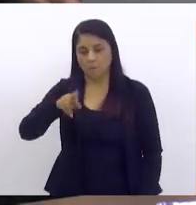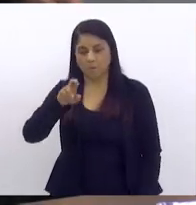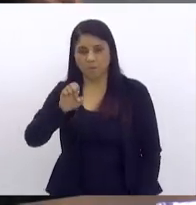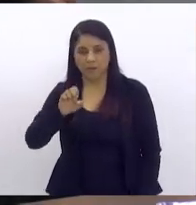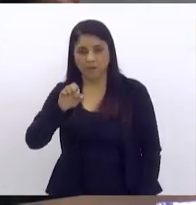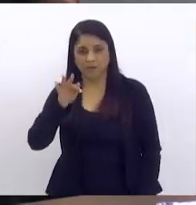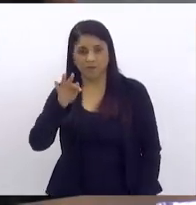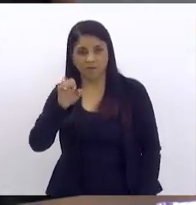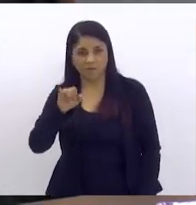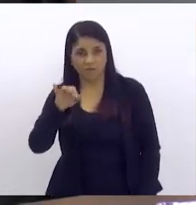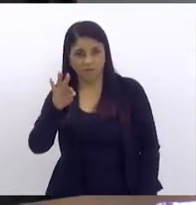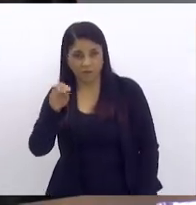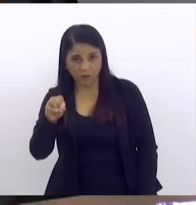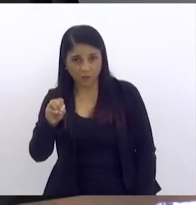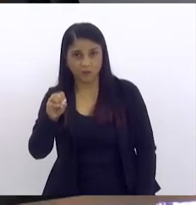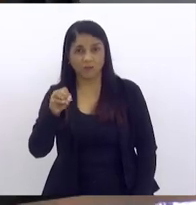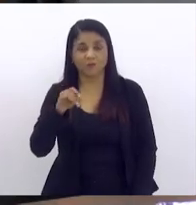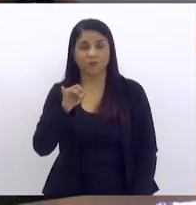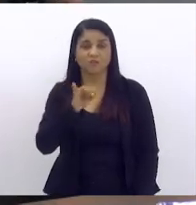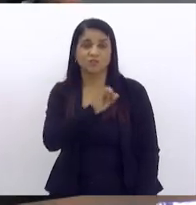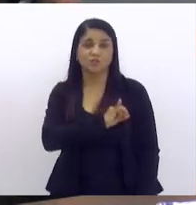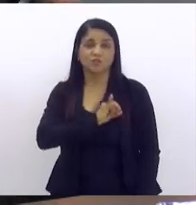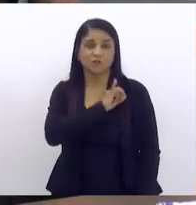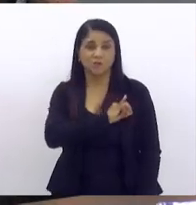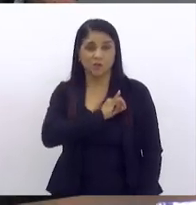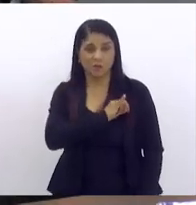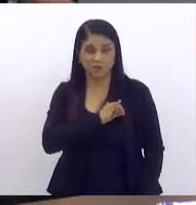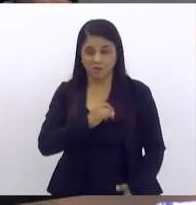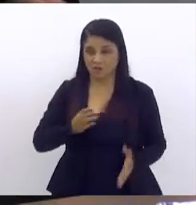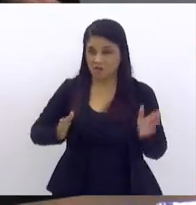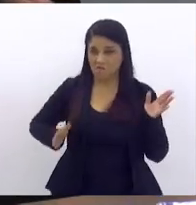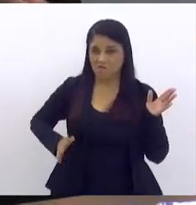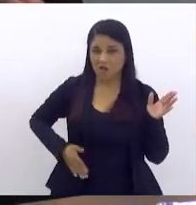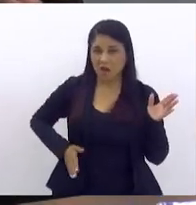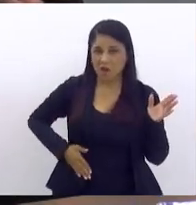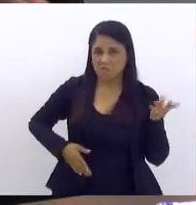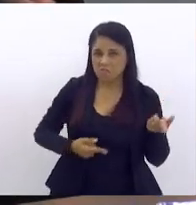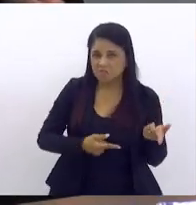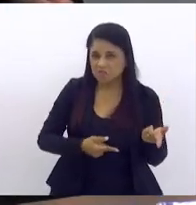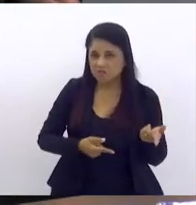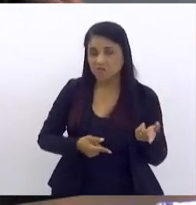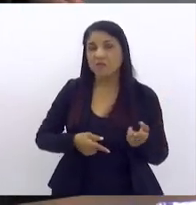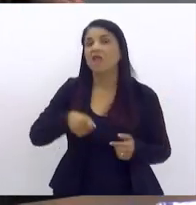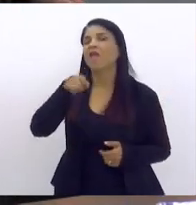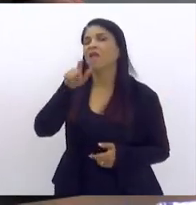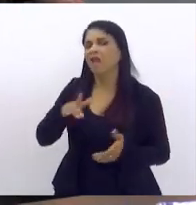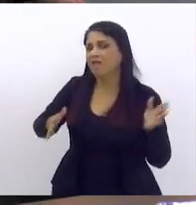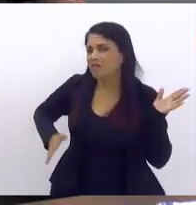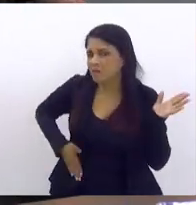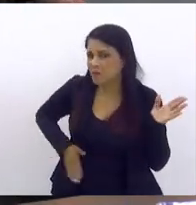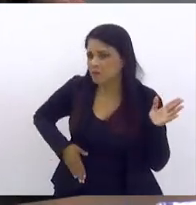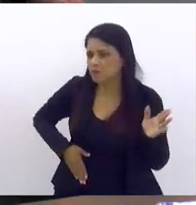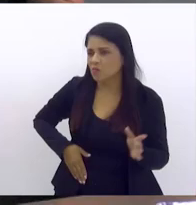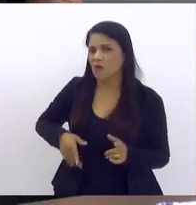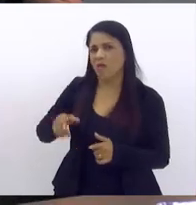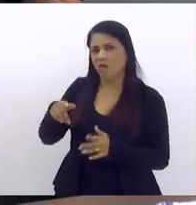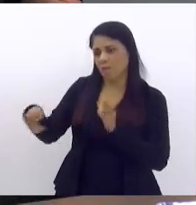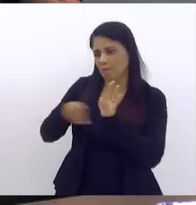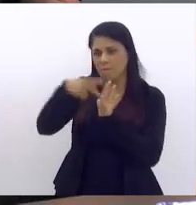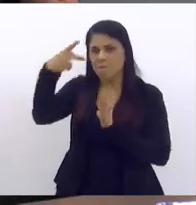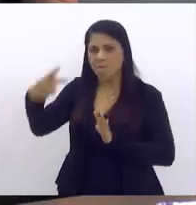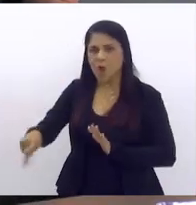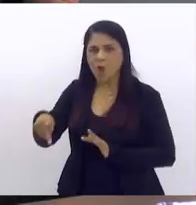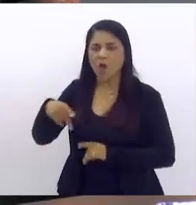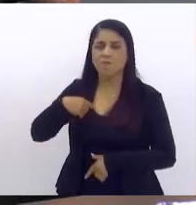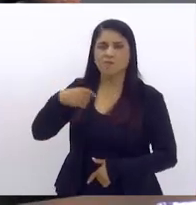porra. Vagabundo é o atual vice-presidente do PT de Maricá. Ele tem colegas vagabundos